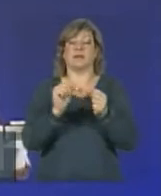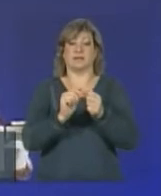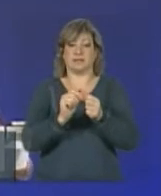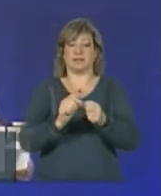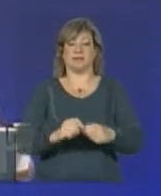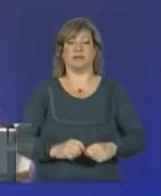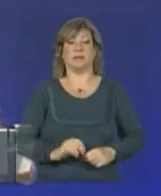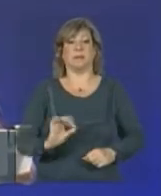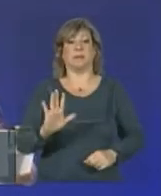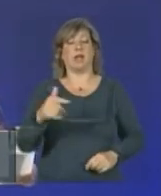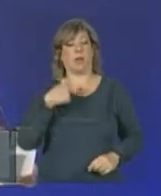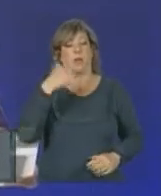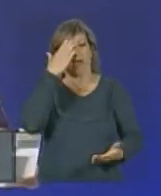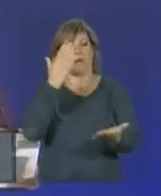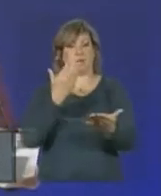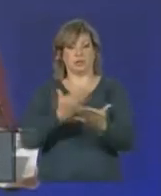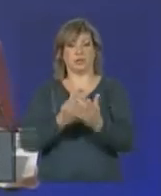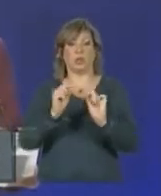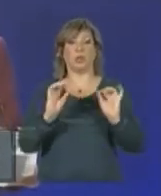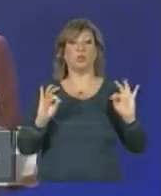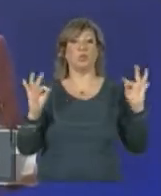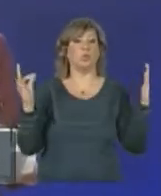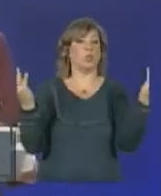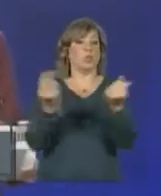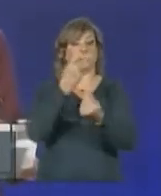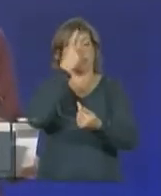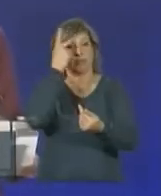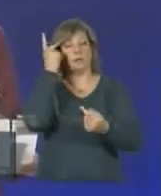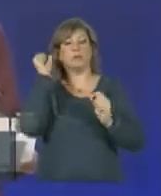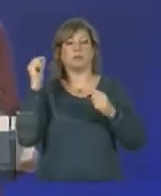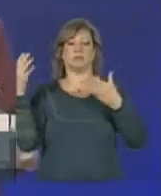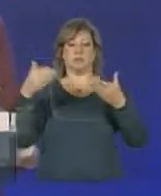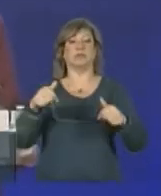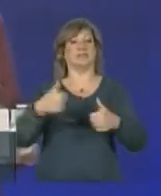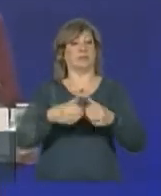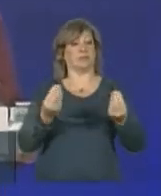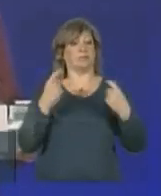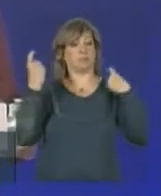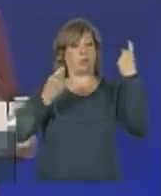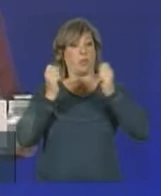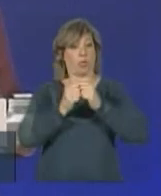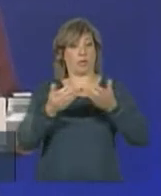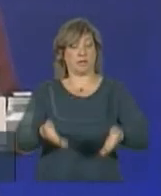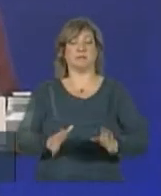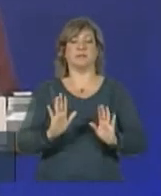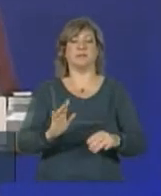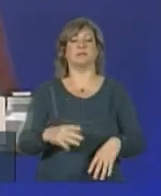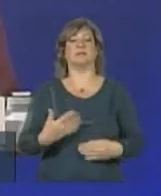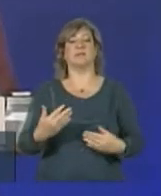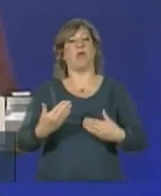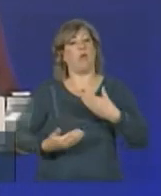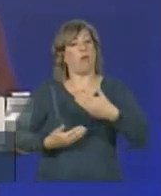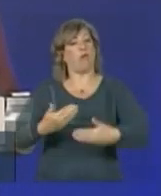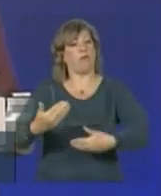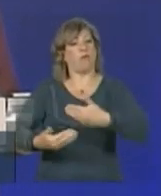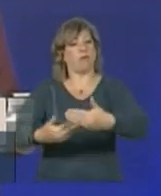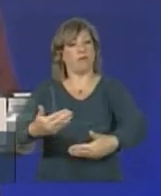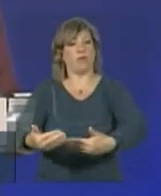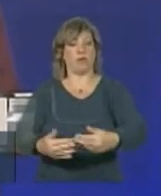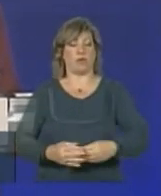Aliás, eu acredito que todos os presentes estavam muito preocupados com isso. Na medida em que